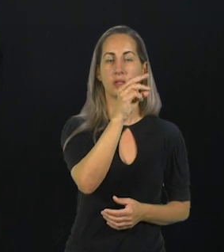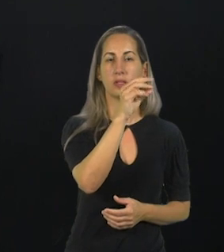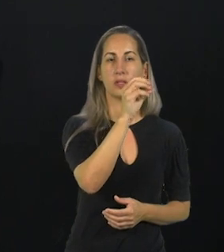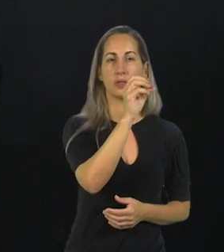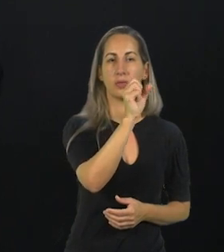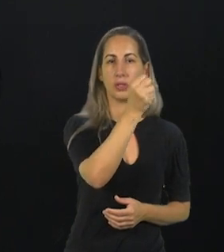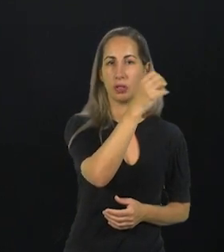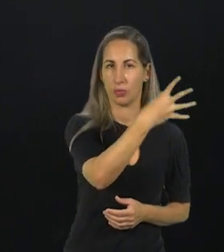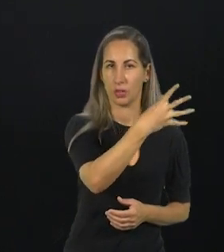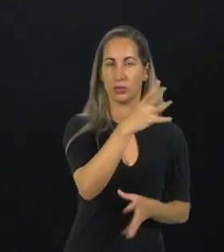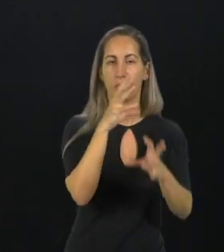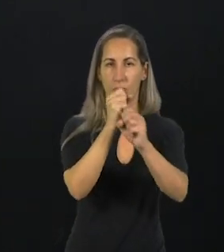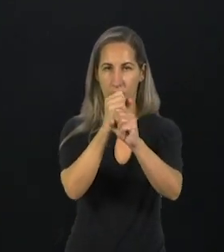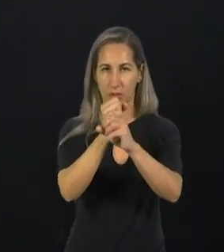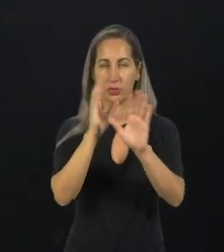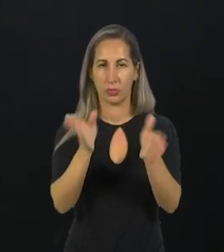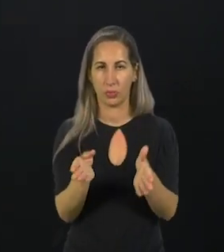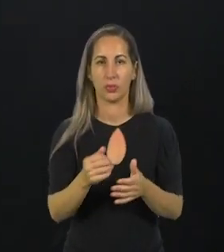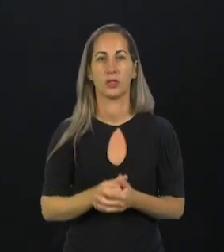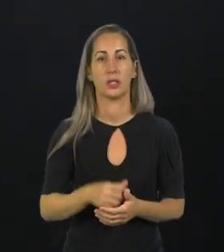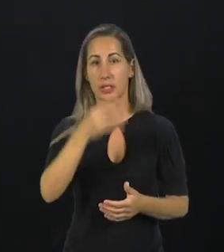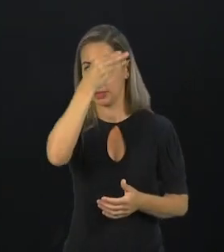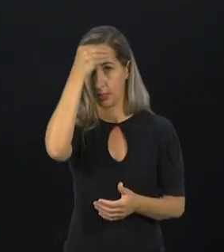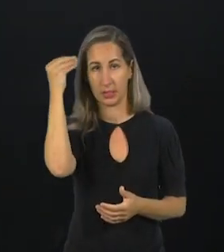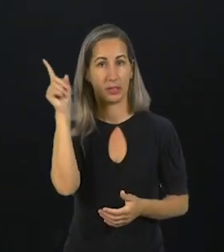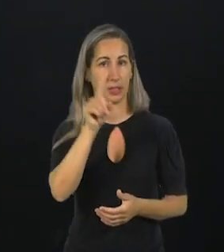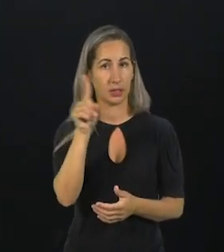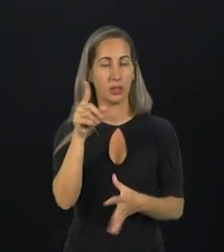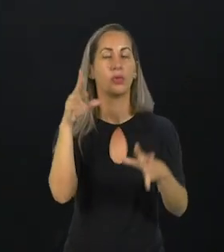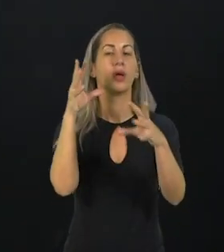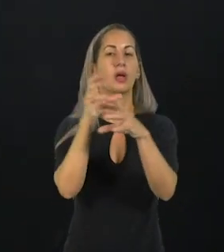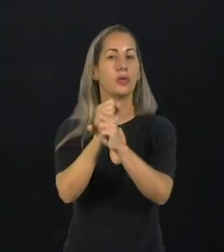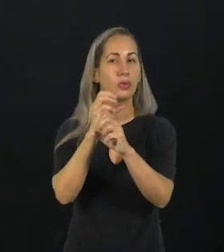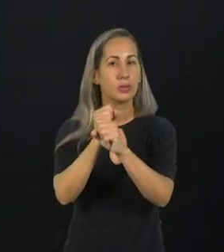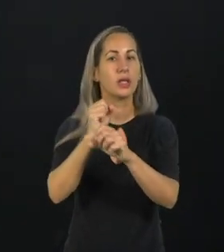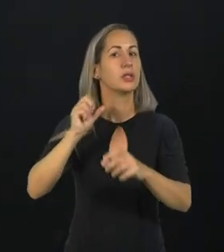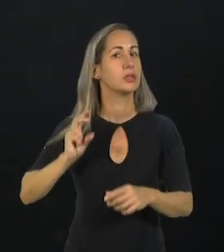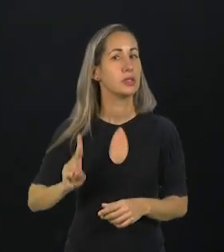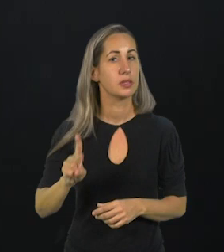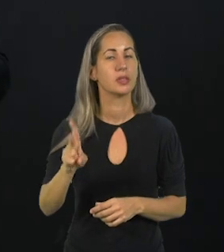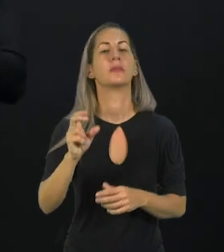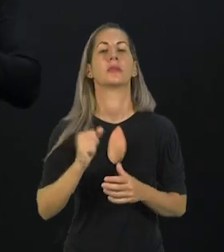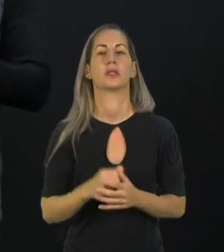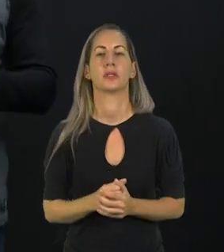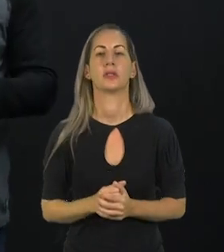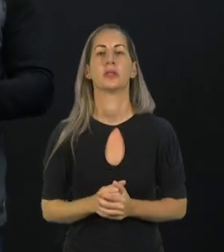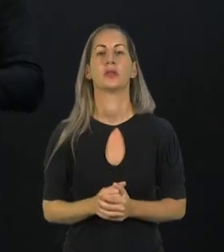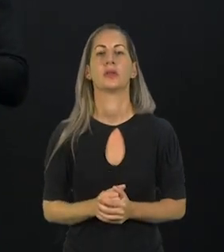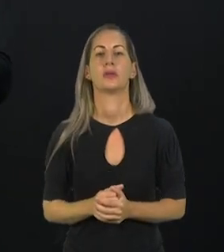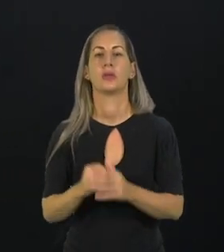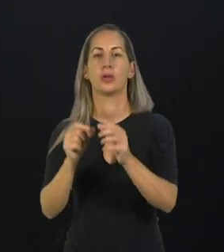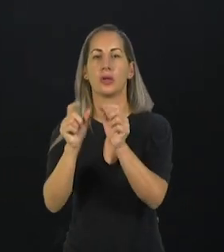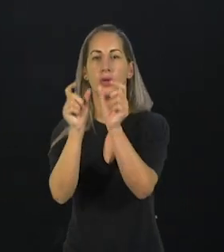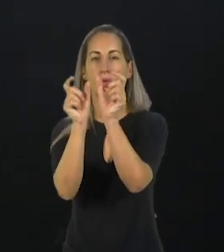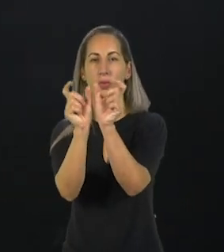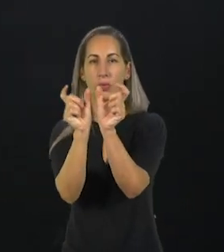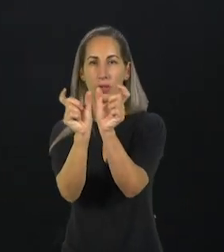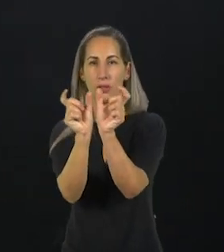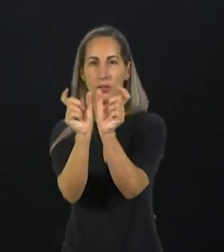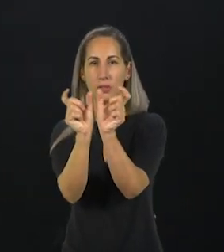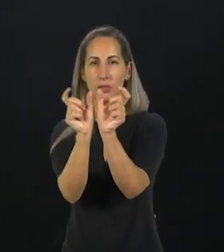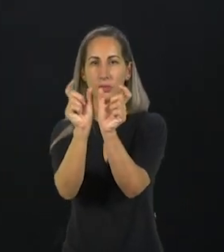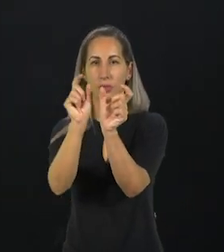0,0006.384. Vamos fazer a contagem? Não se esqueçam que essa contagem é sempre em relação aos algarismos que se